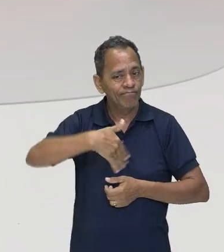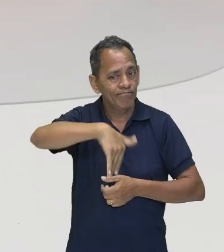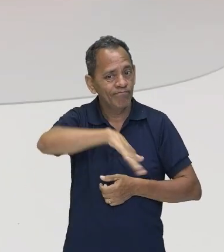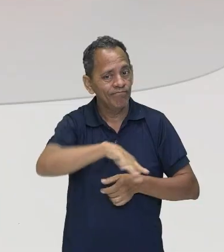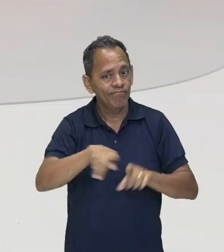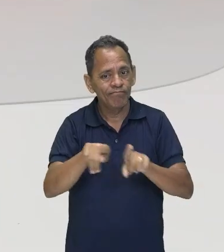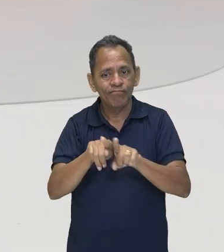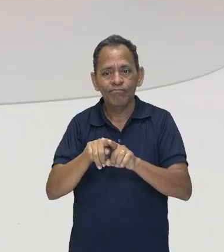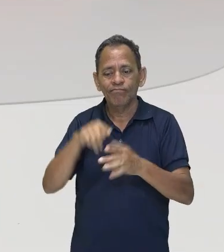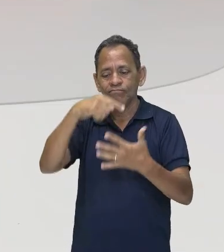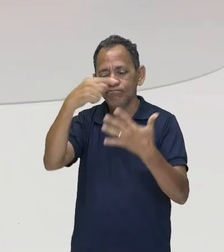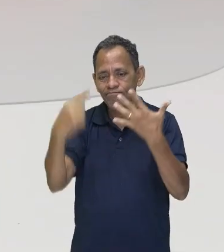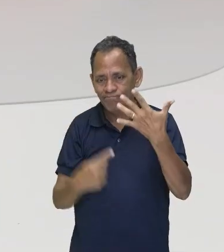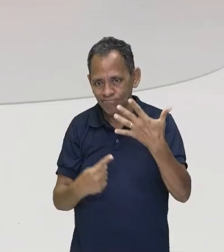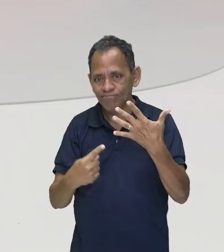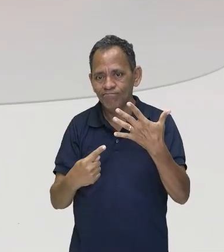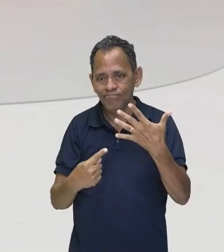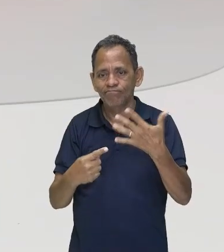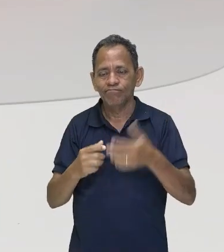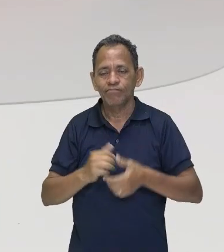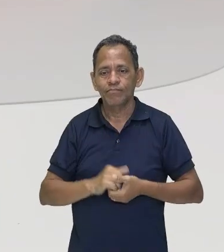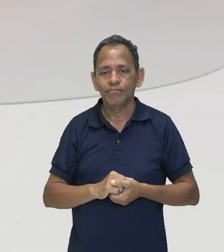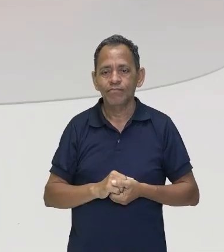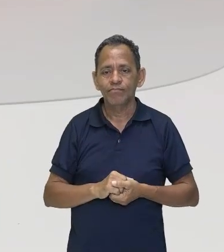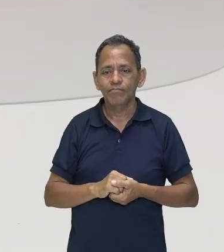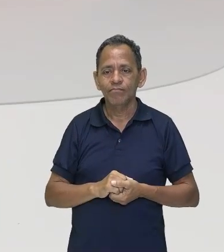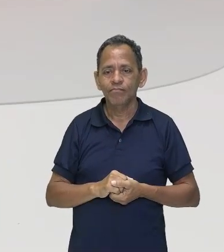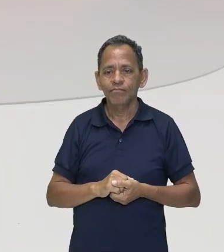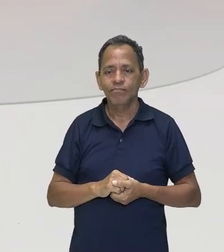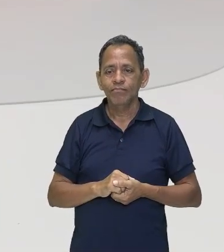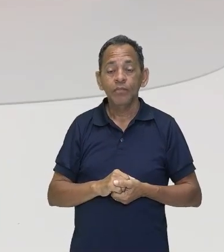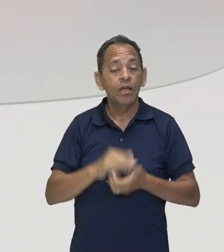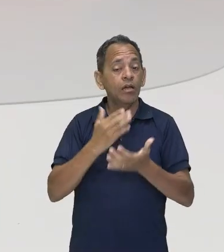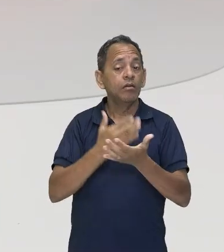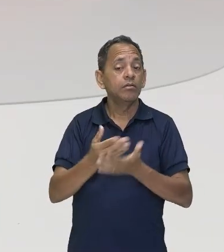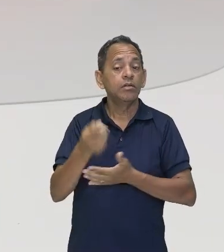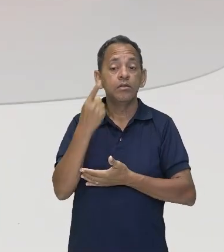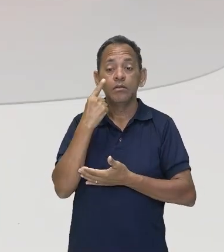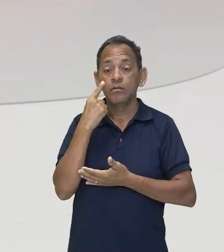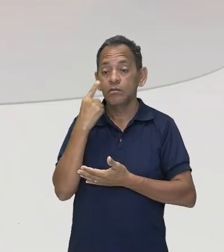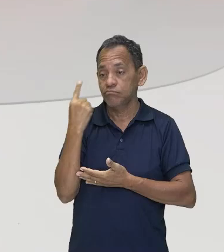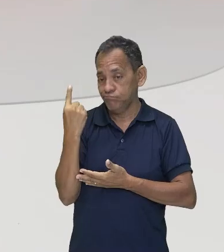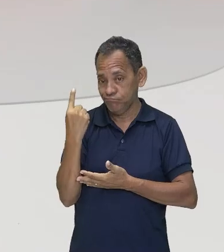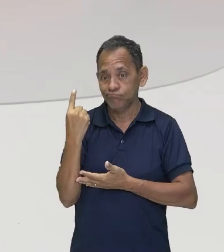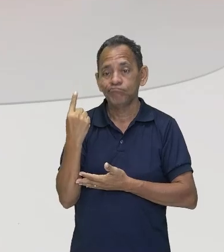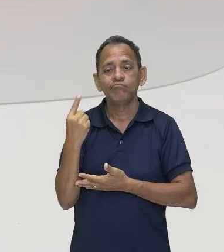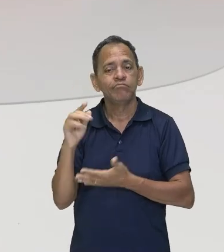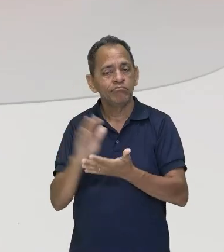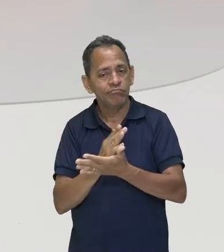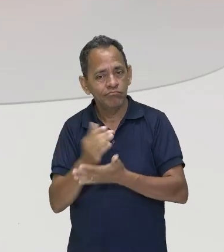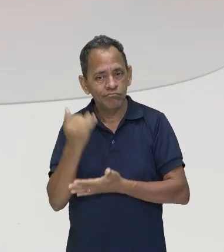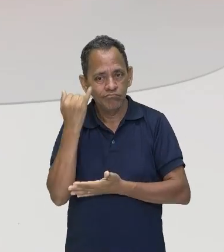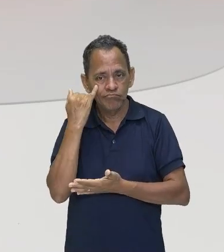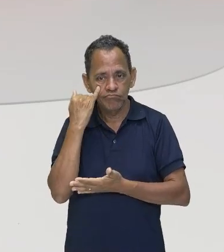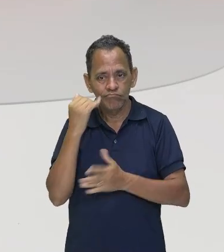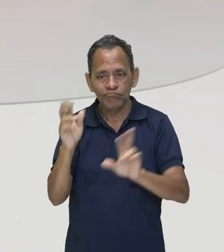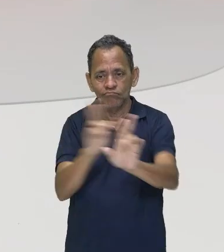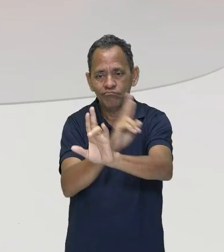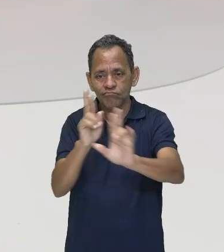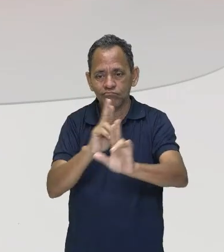outras questões. Então, vamos iniciar observando aí alguns dados, né, com relação à